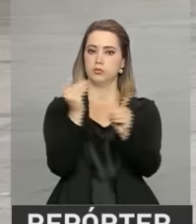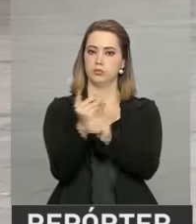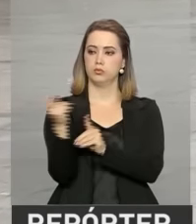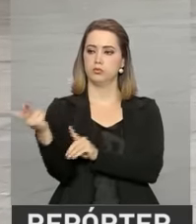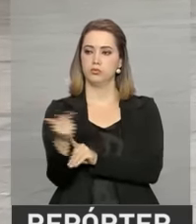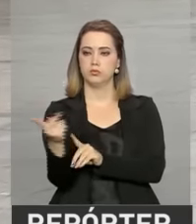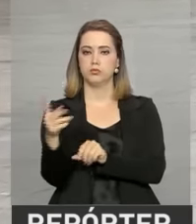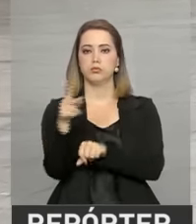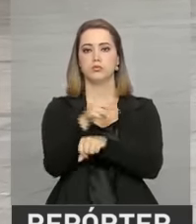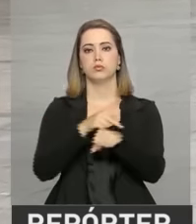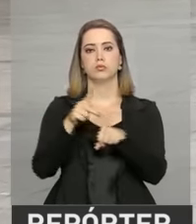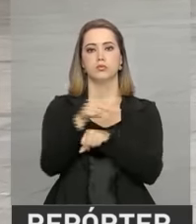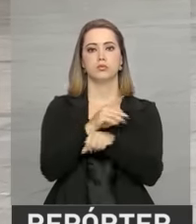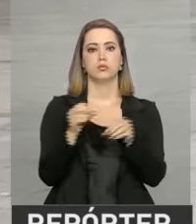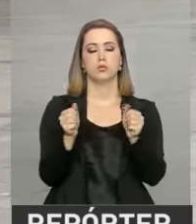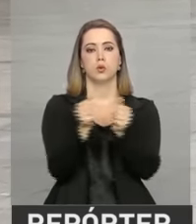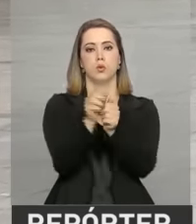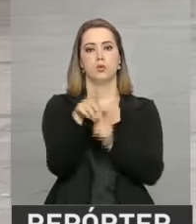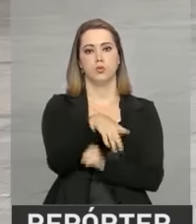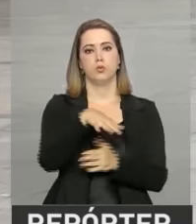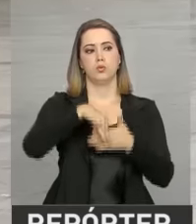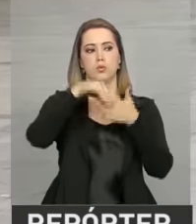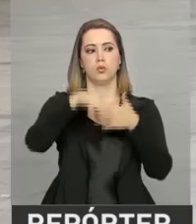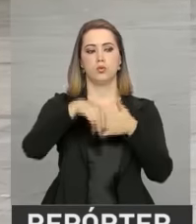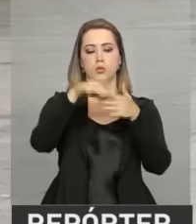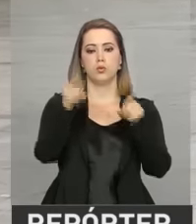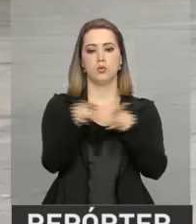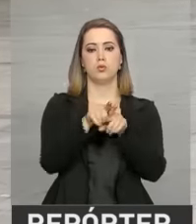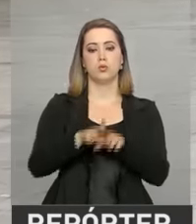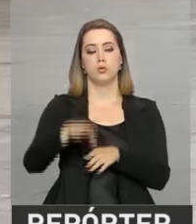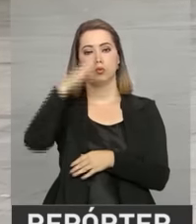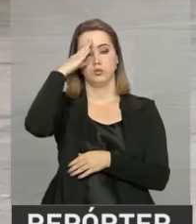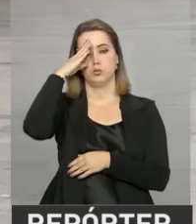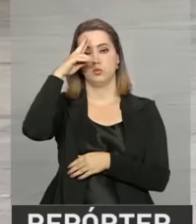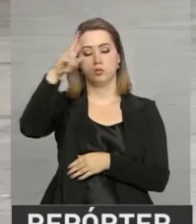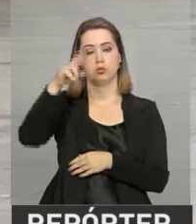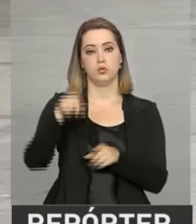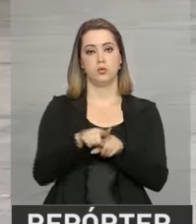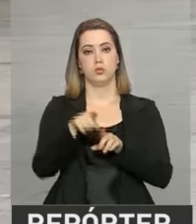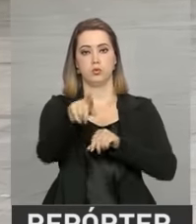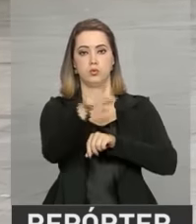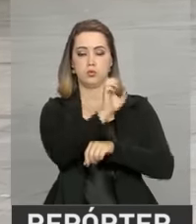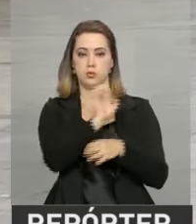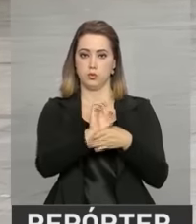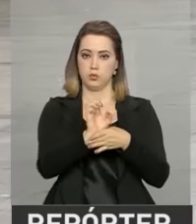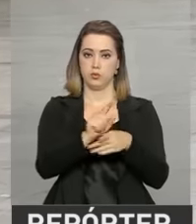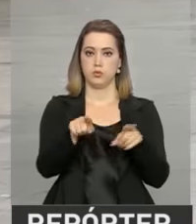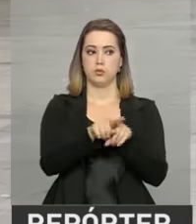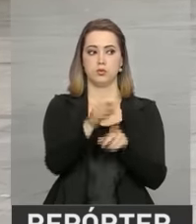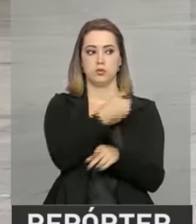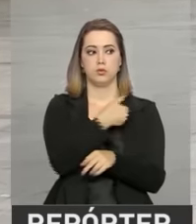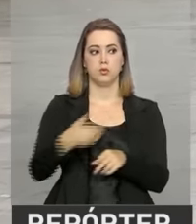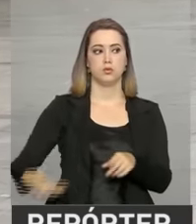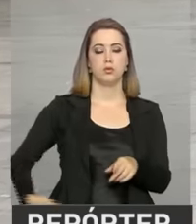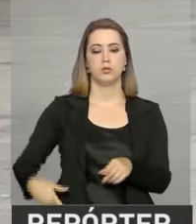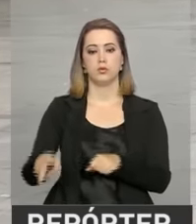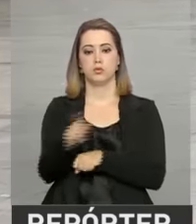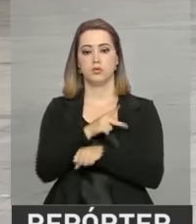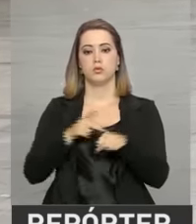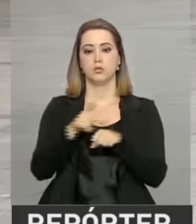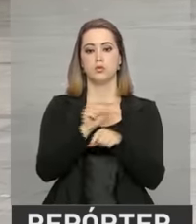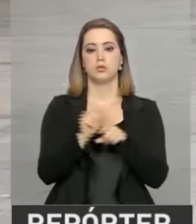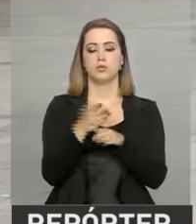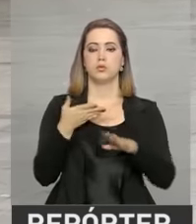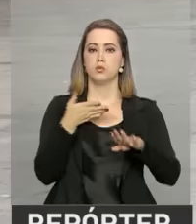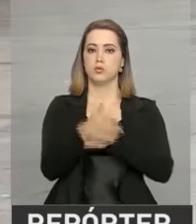bilaterais com lideranças estrangeiras, autoridades, chefes de Estado e de governo dos países que fazem parte, então, da